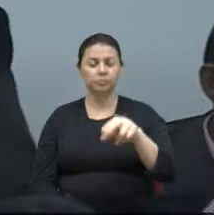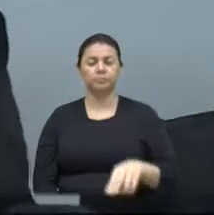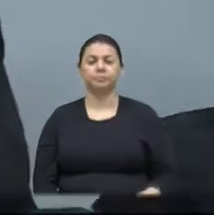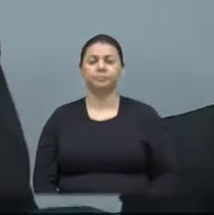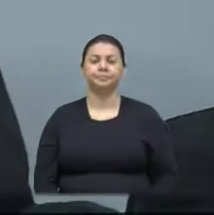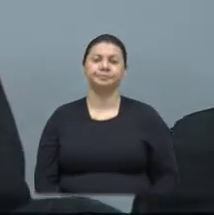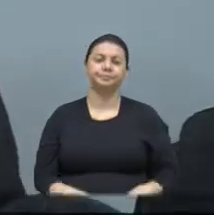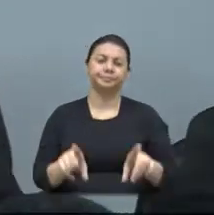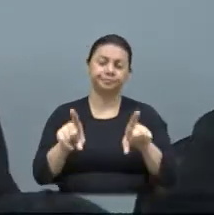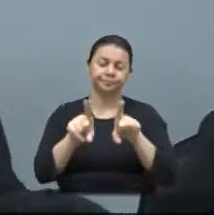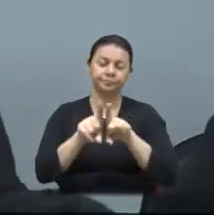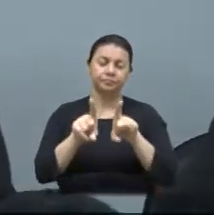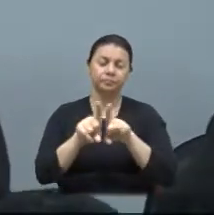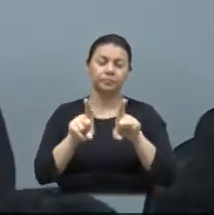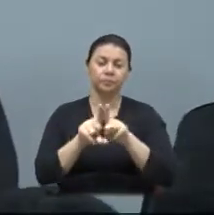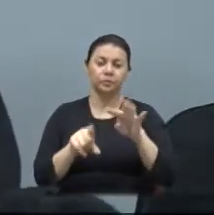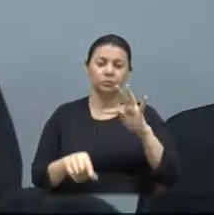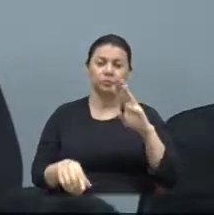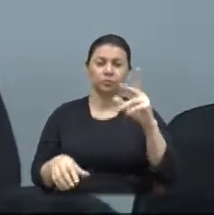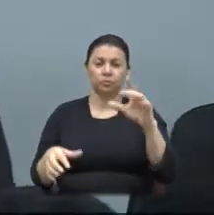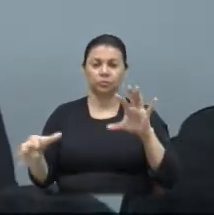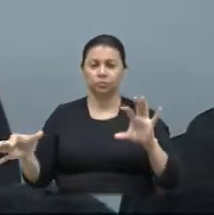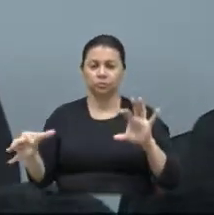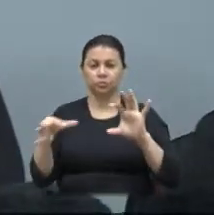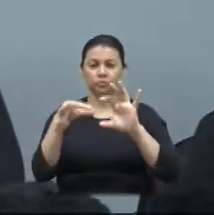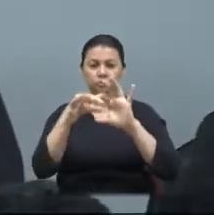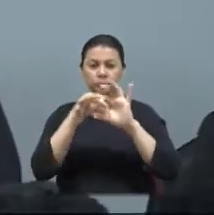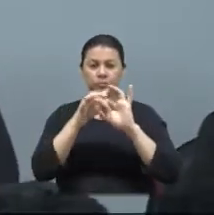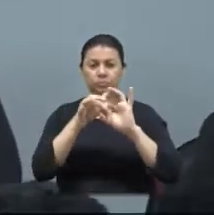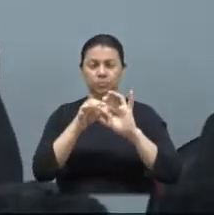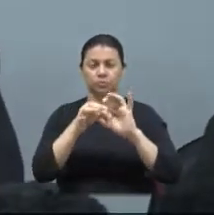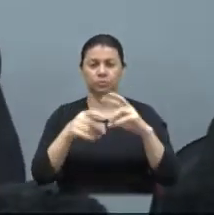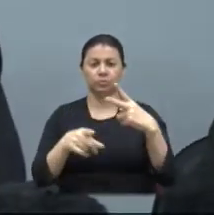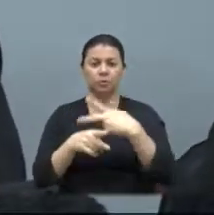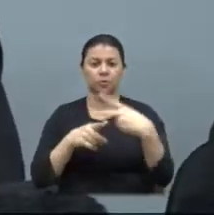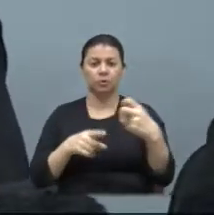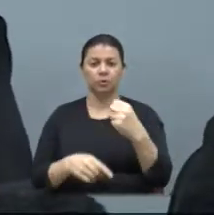que a gente possa vencer as batalhas do dia